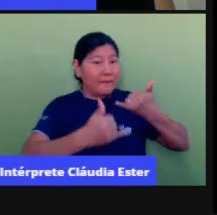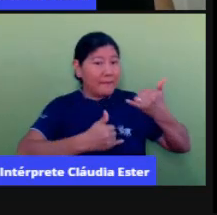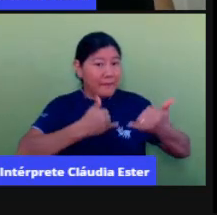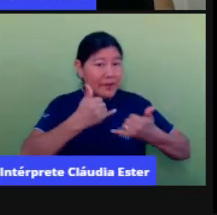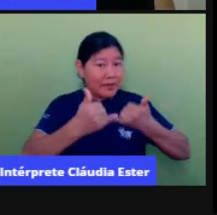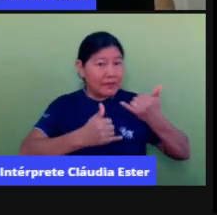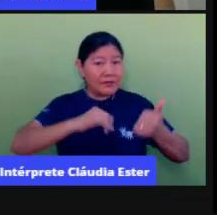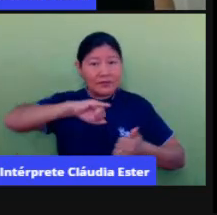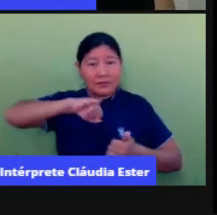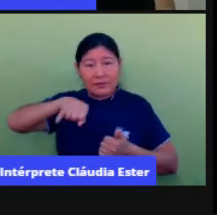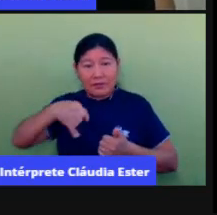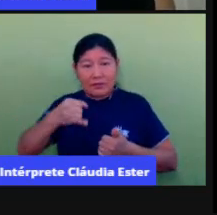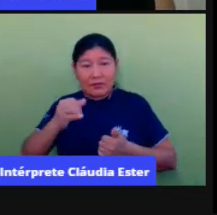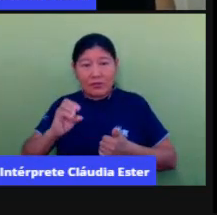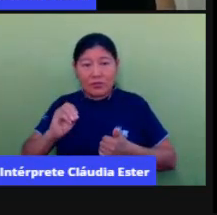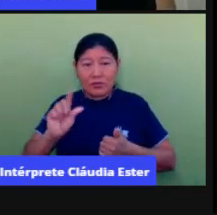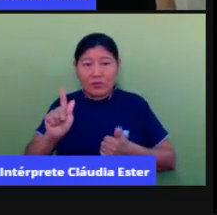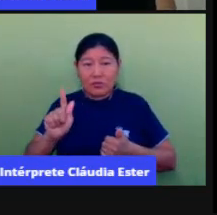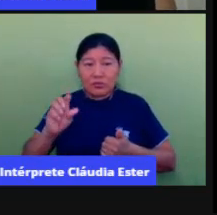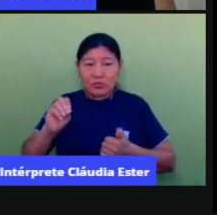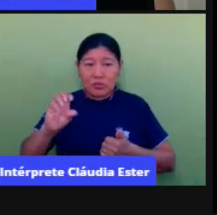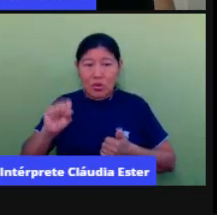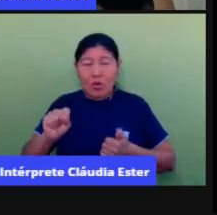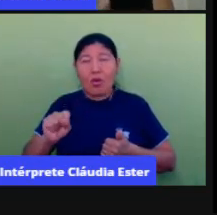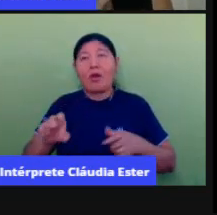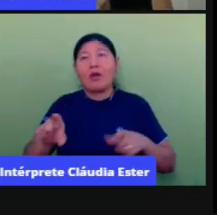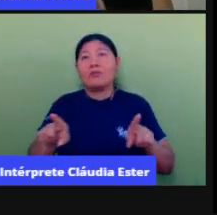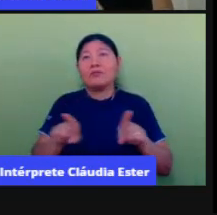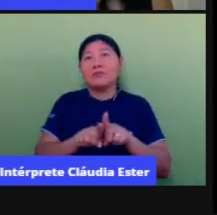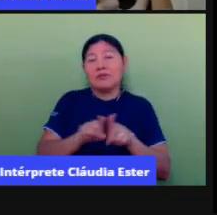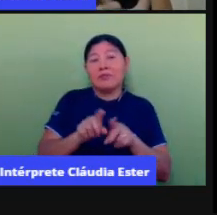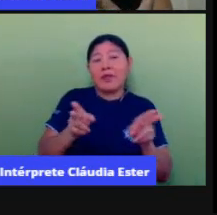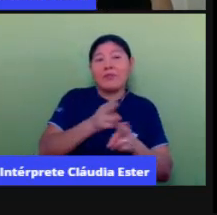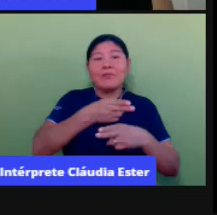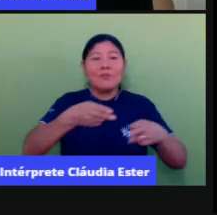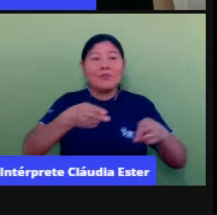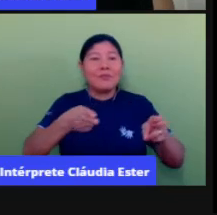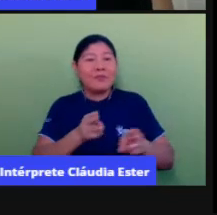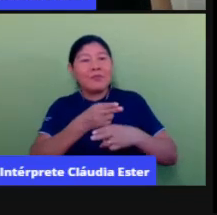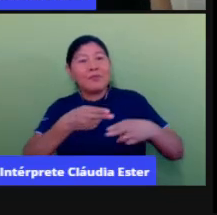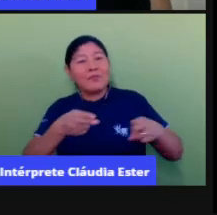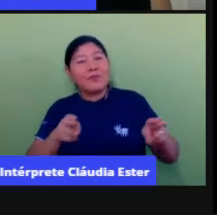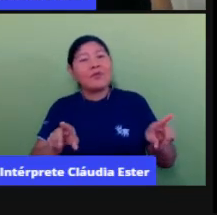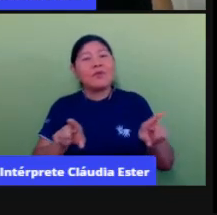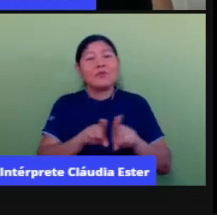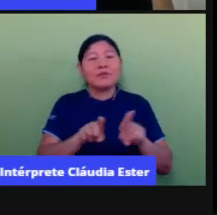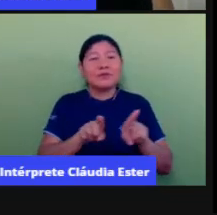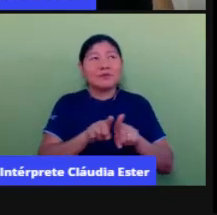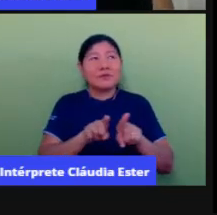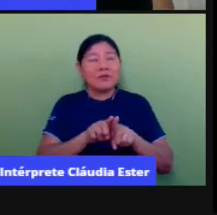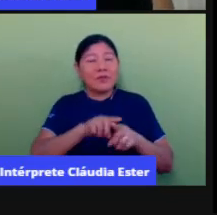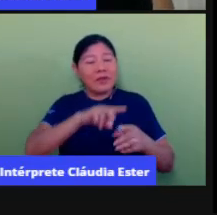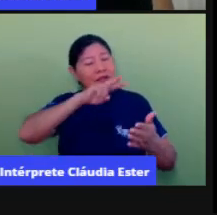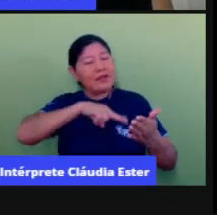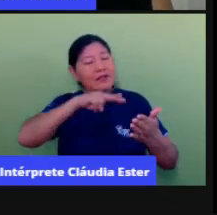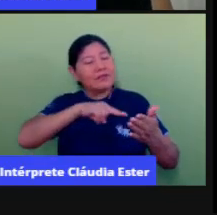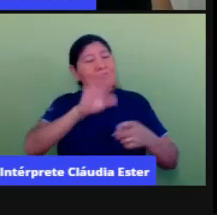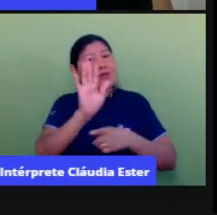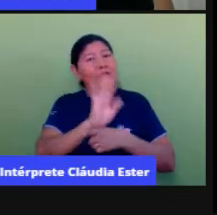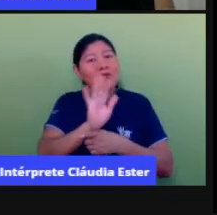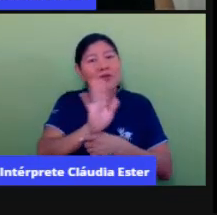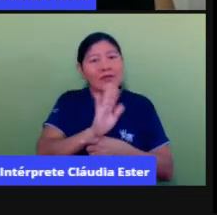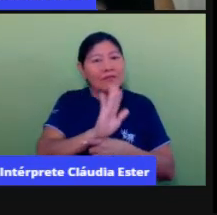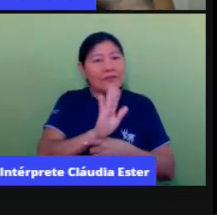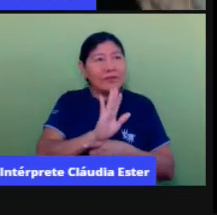músicas infantis, oferecendo-lhes algum tipo de orientação concreta, como modelos de leitura em voz alta, em vídeo ou áudio.